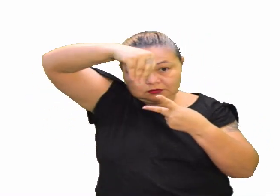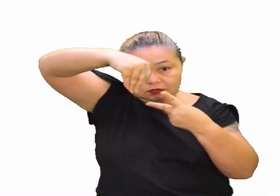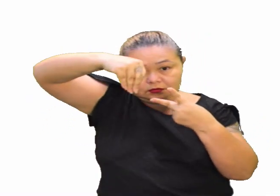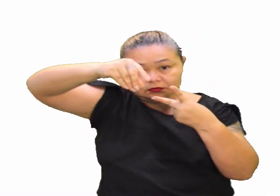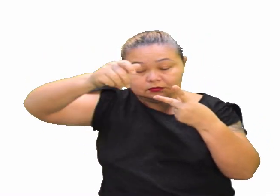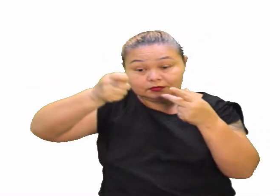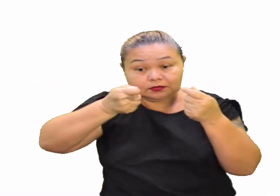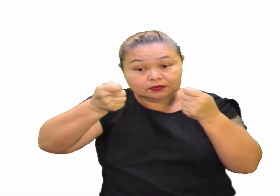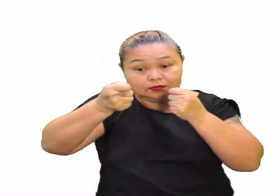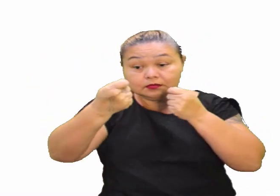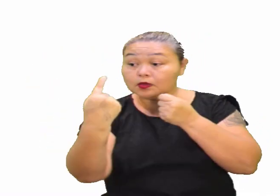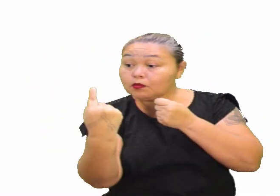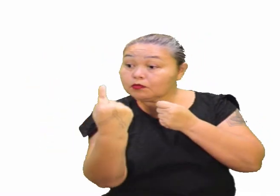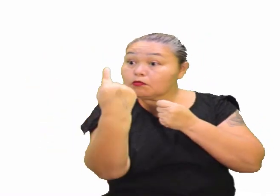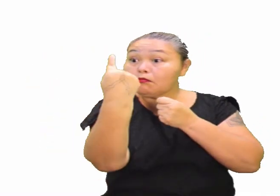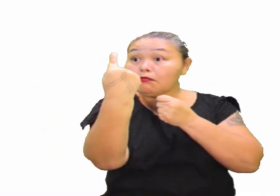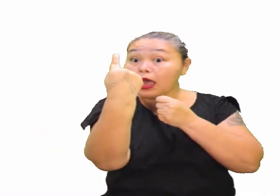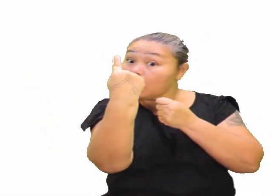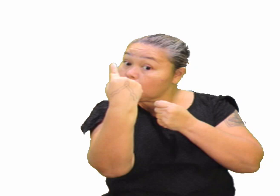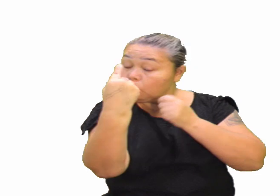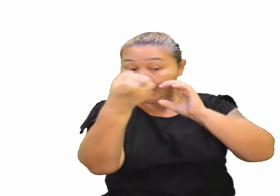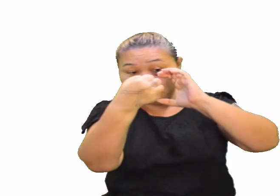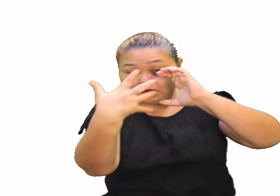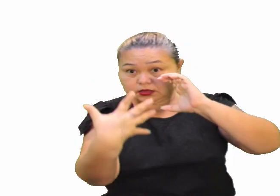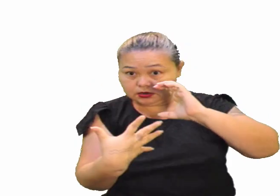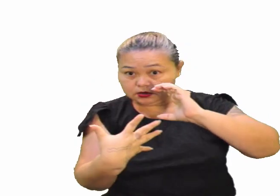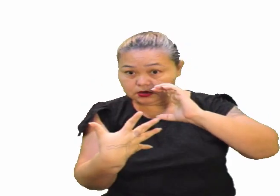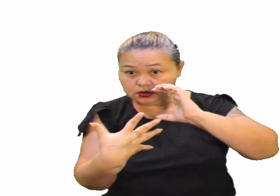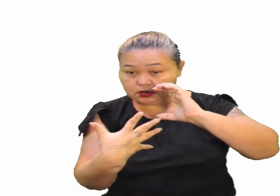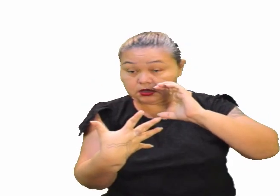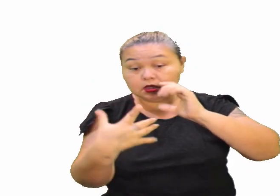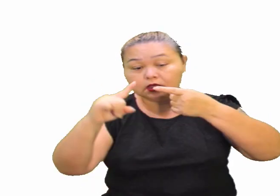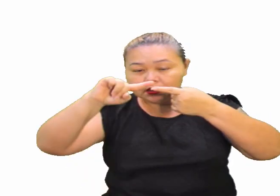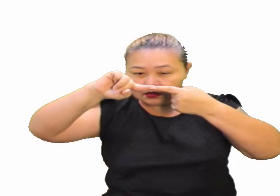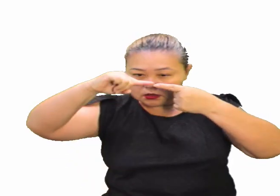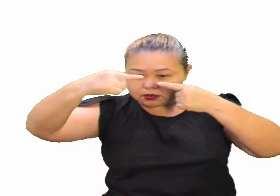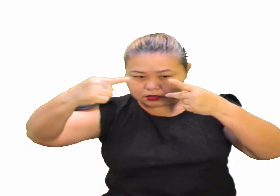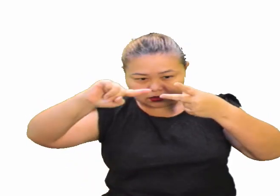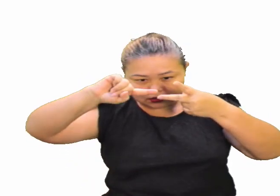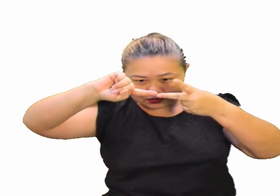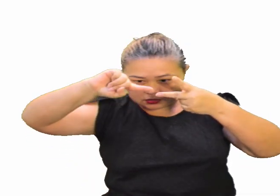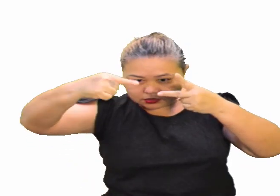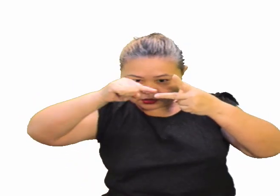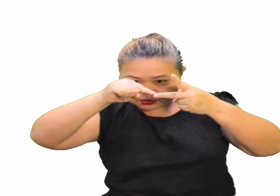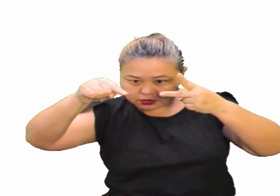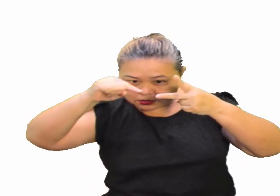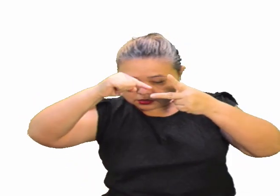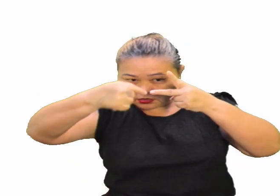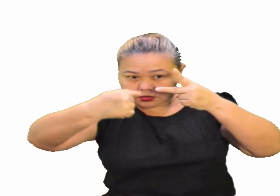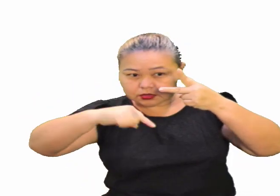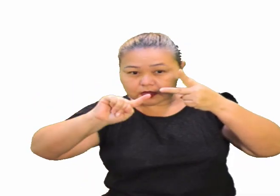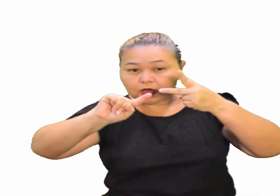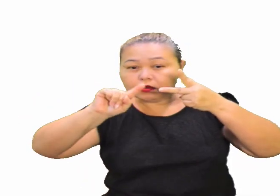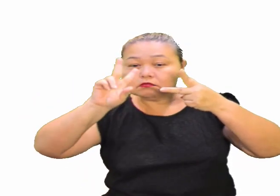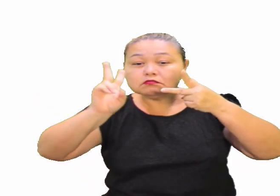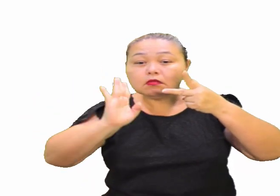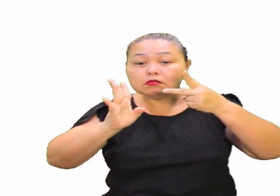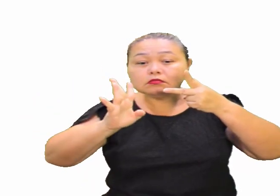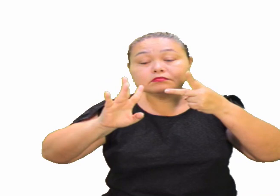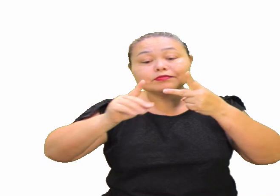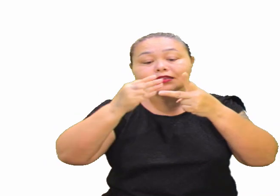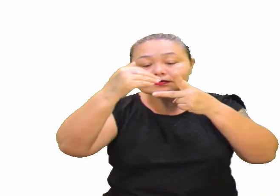mais eventos independentes ocorrerem conjuntamente, sendo igual